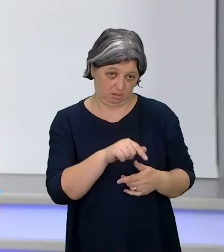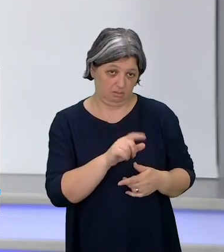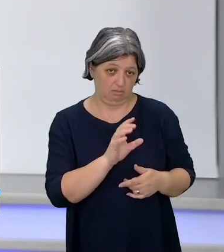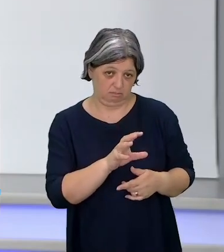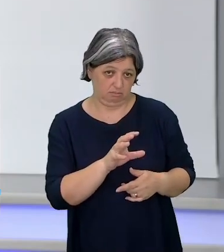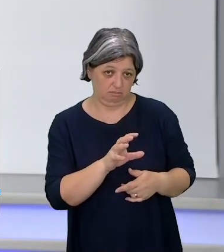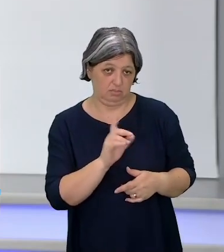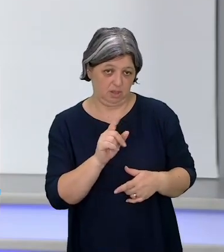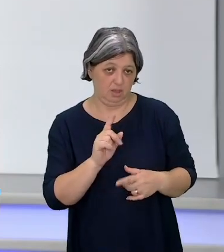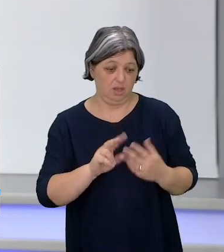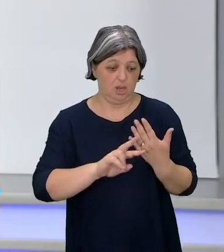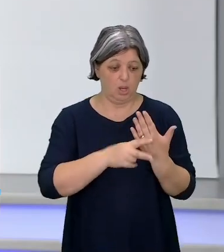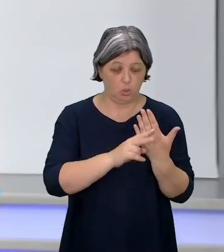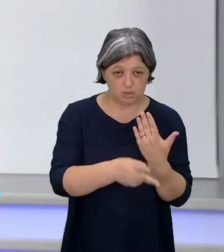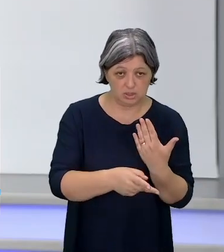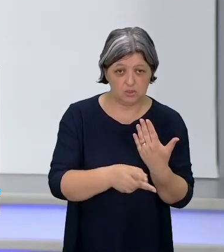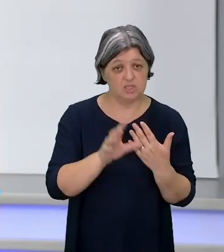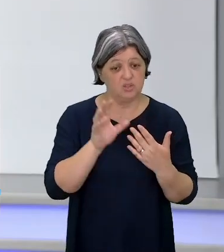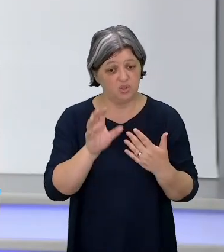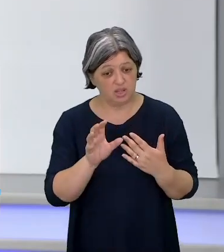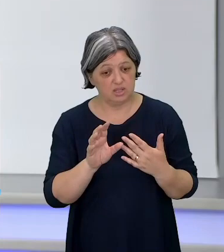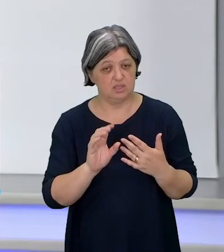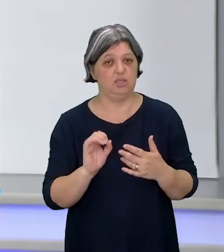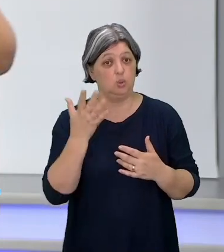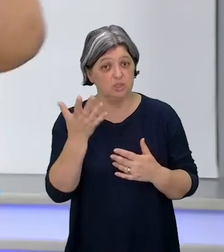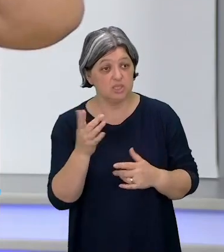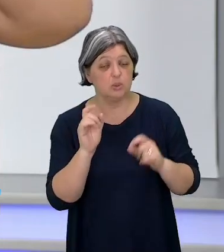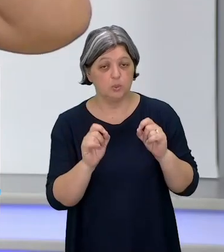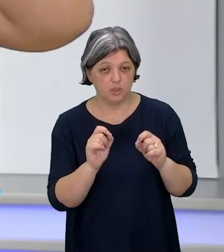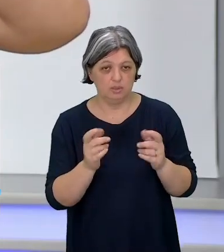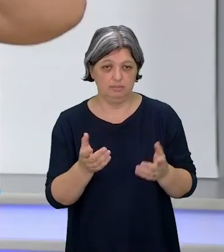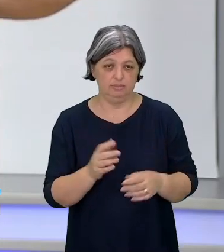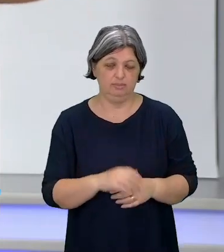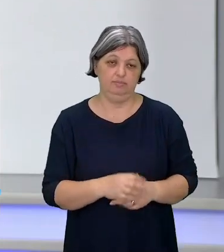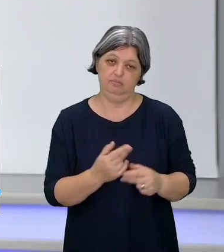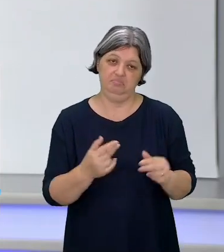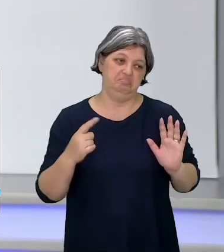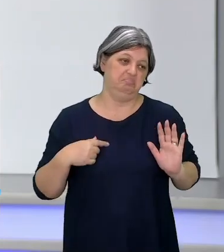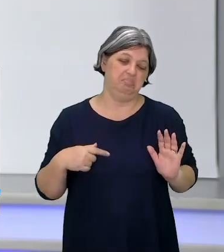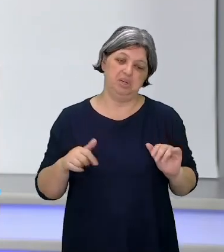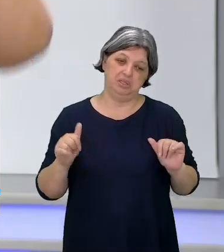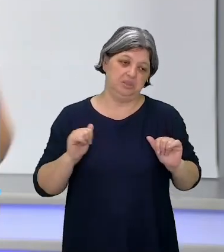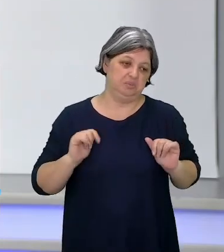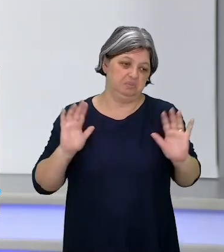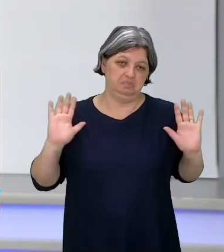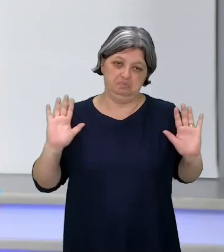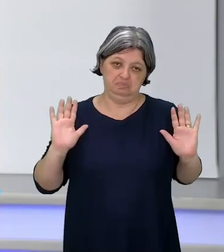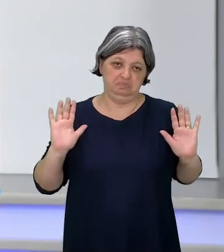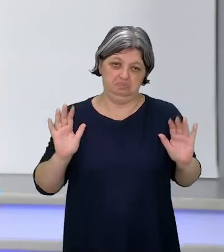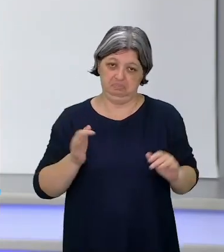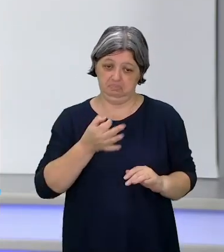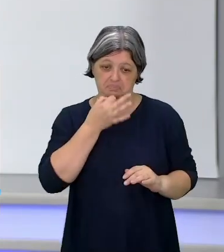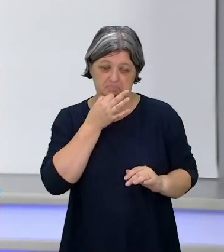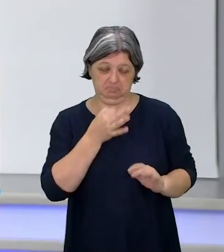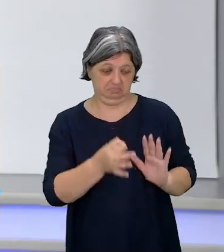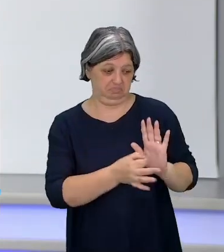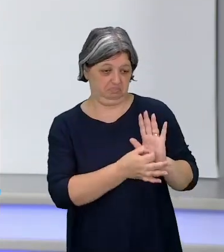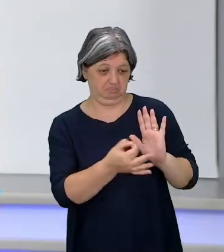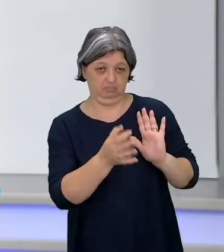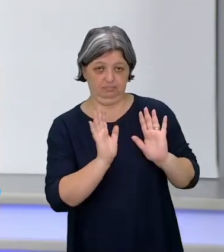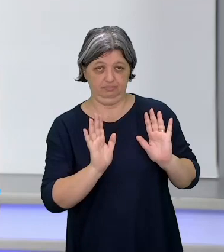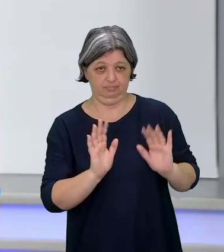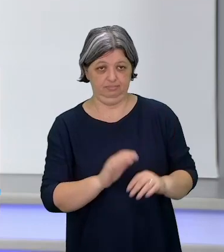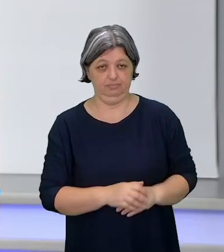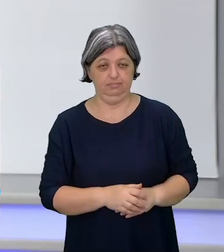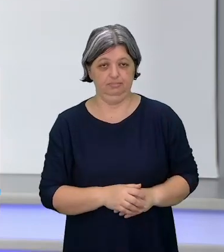a consequência foi essa e gerou tal coisa. Mas aí é você que acha. Isso, por exemplo,